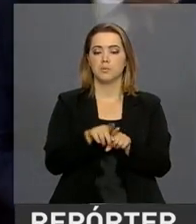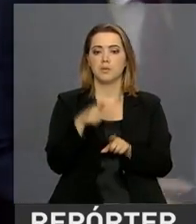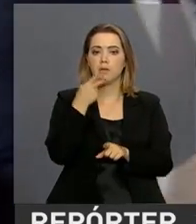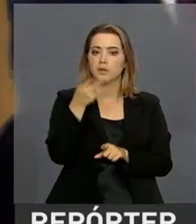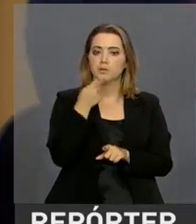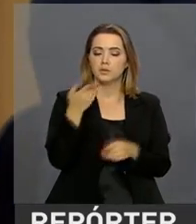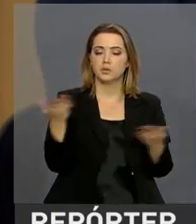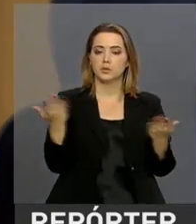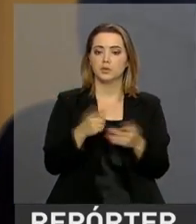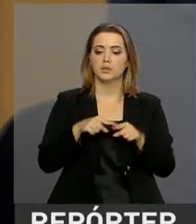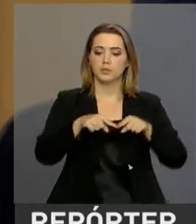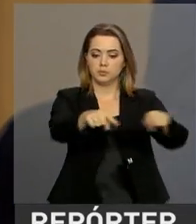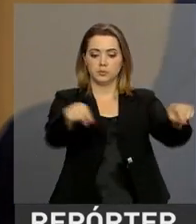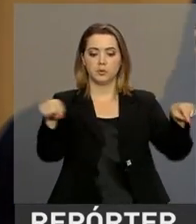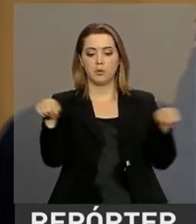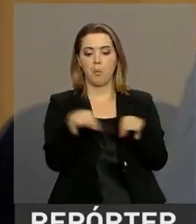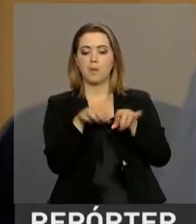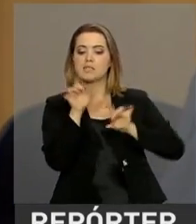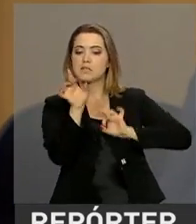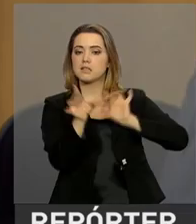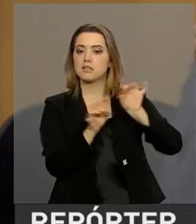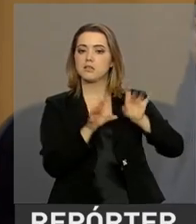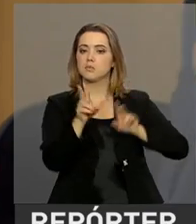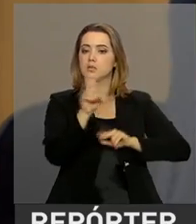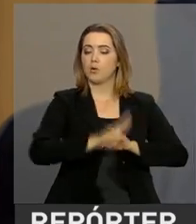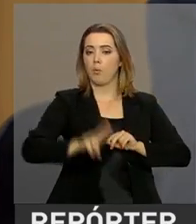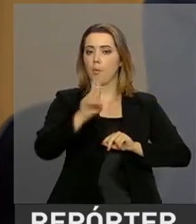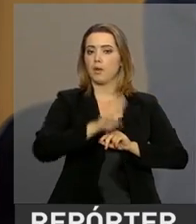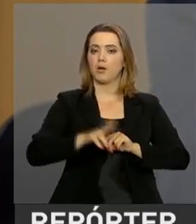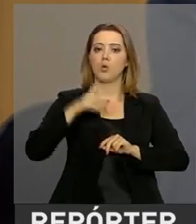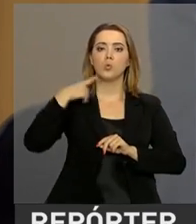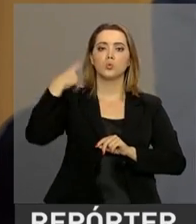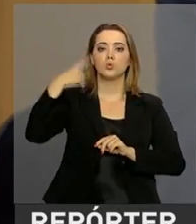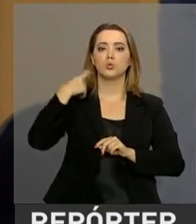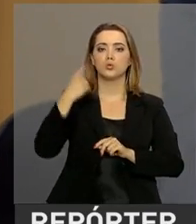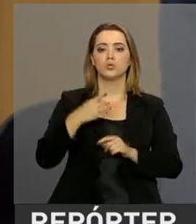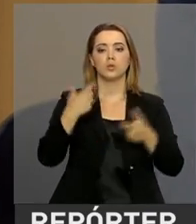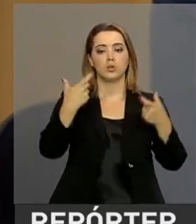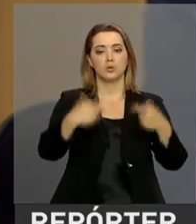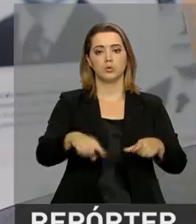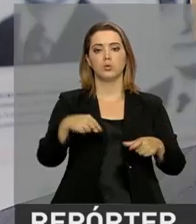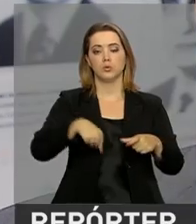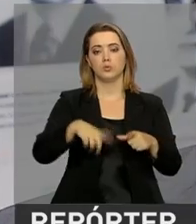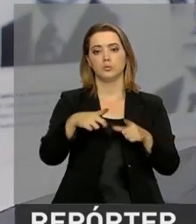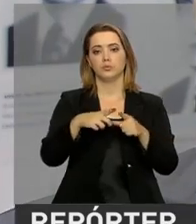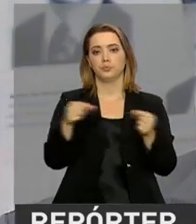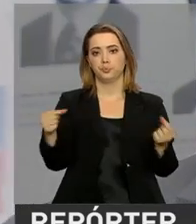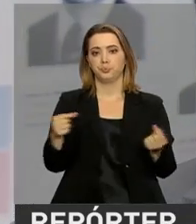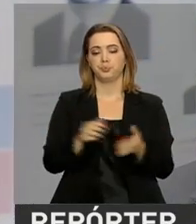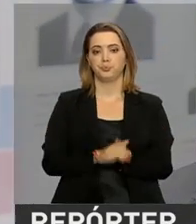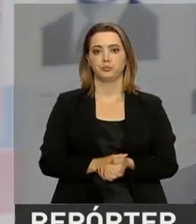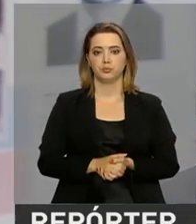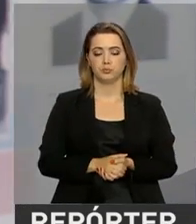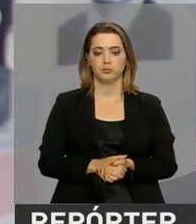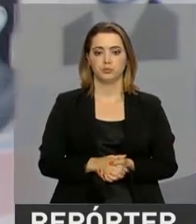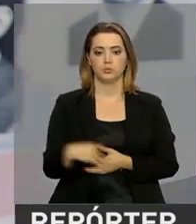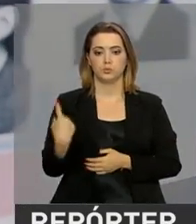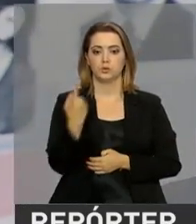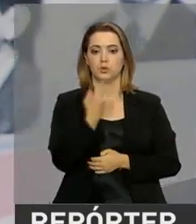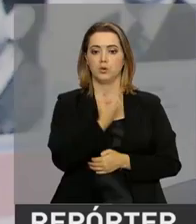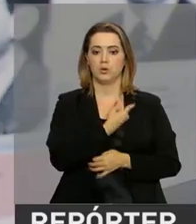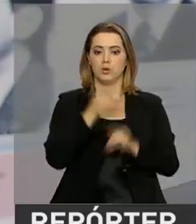será instalada uma sala para outro dos advogados no prédio sede do ministério nós haveremos de publicar a portaria